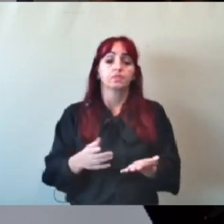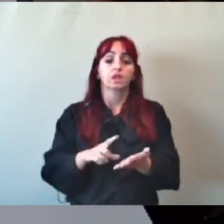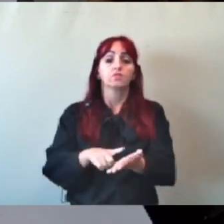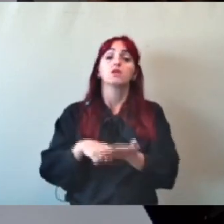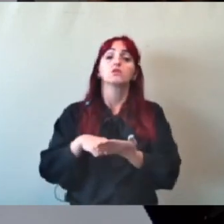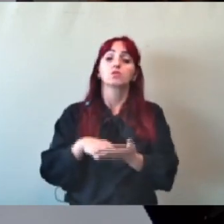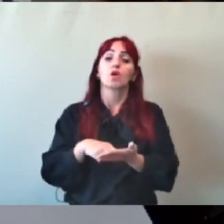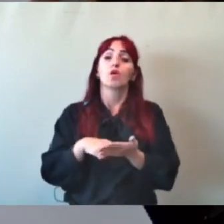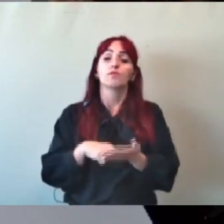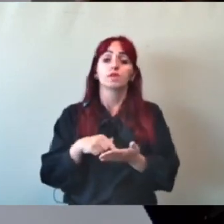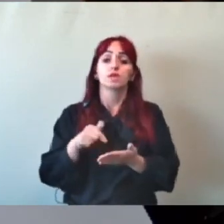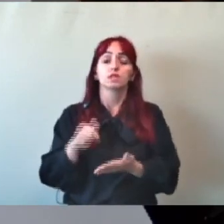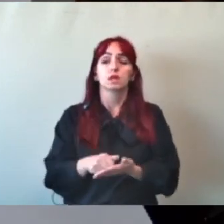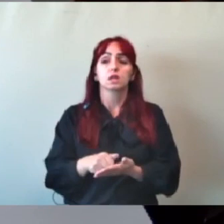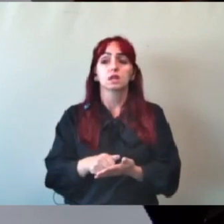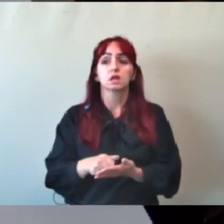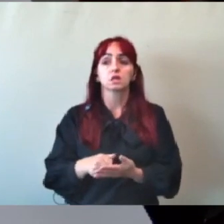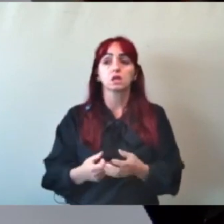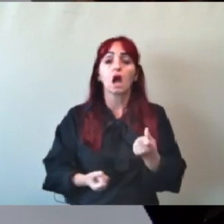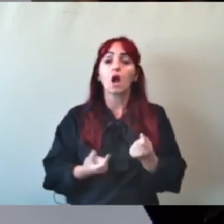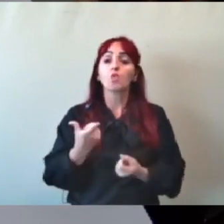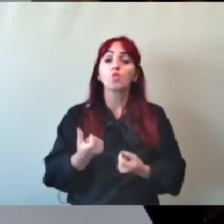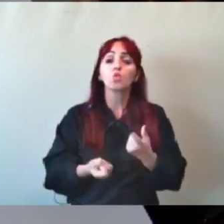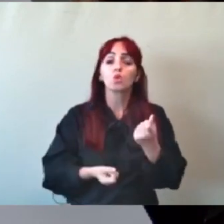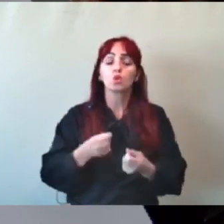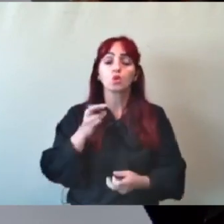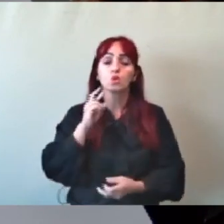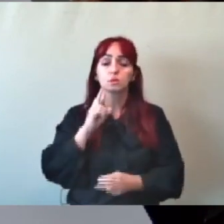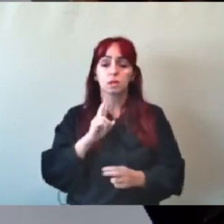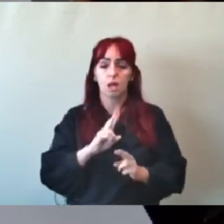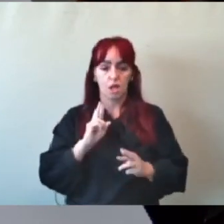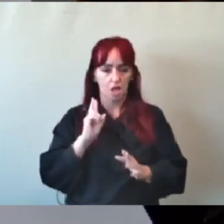alguns representantes do poder público.